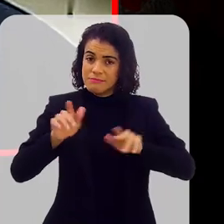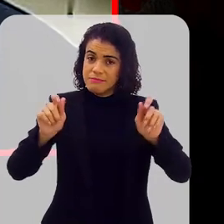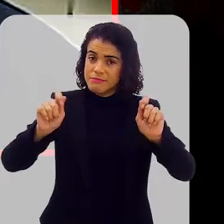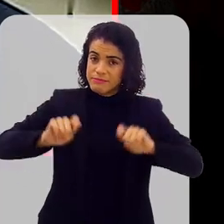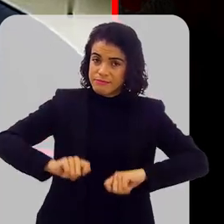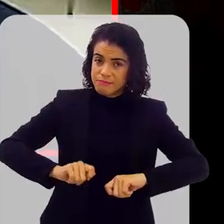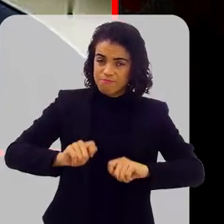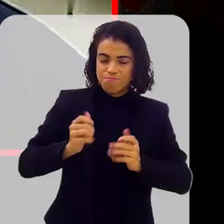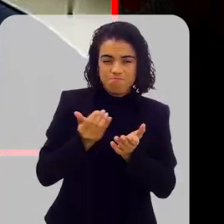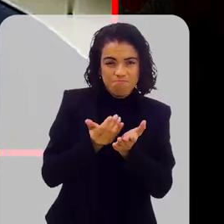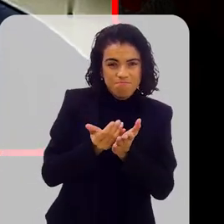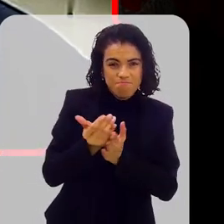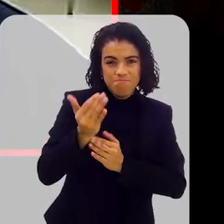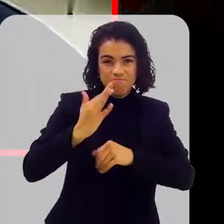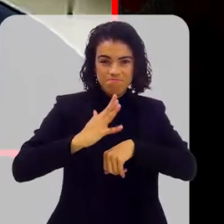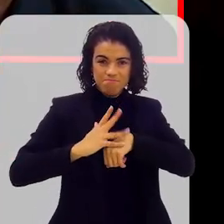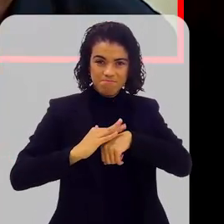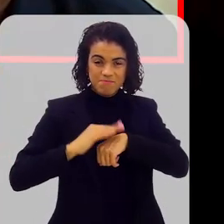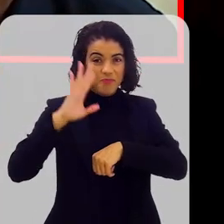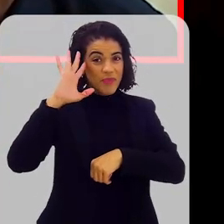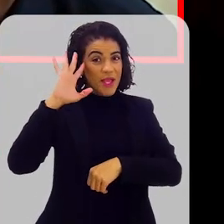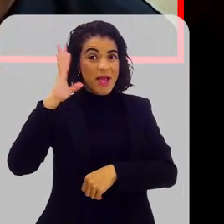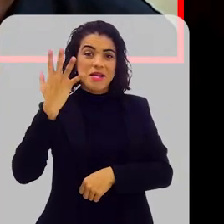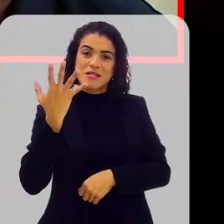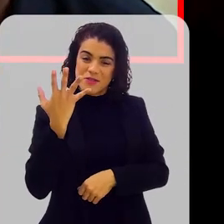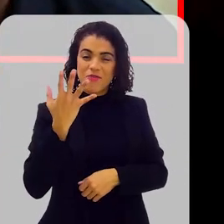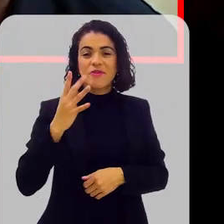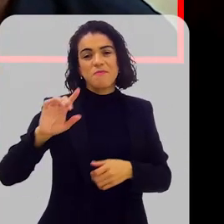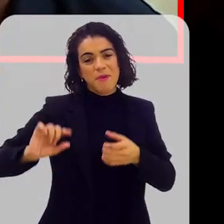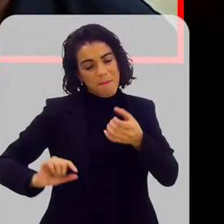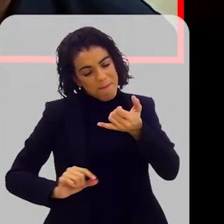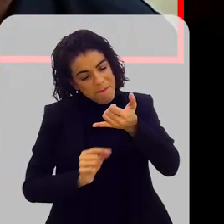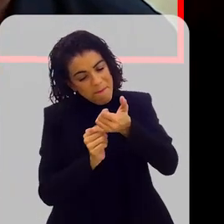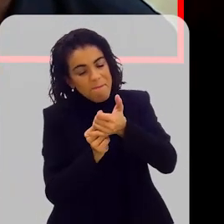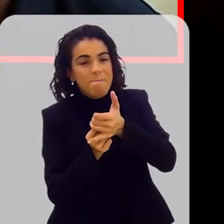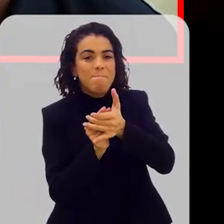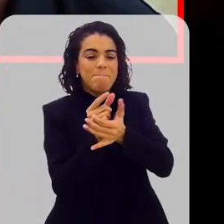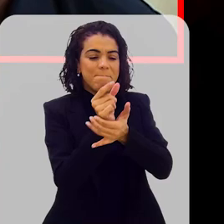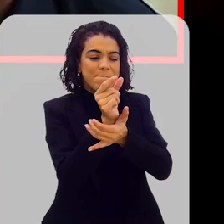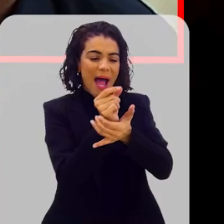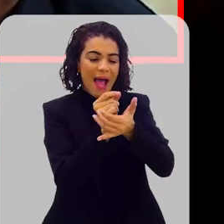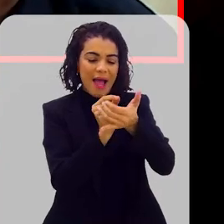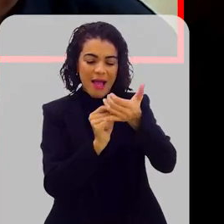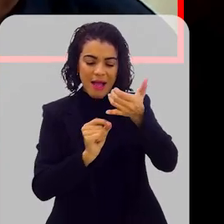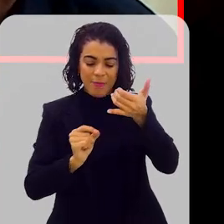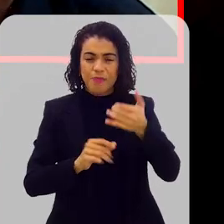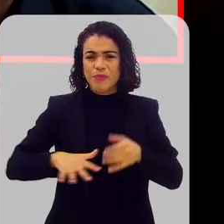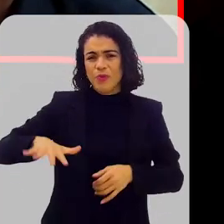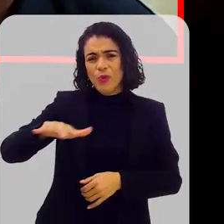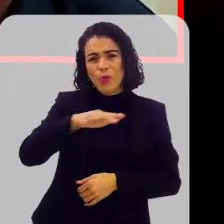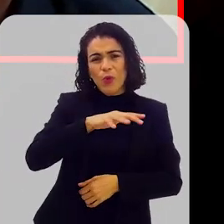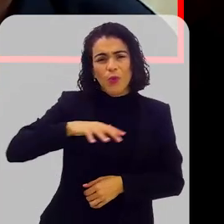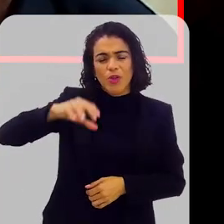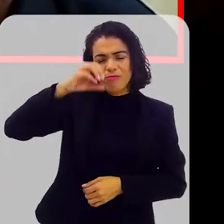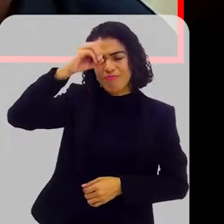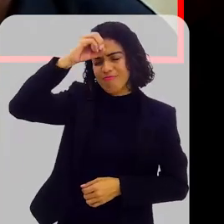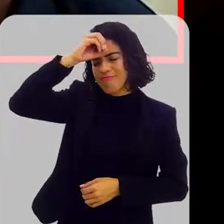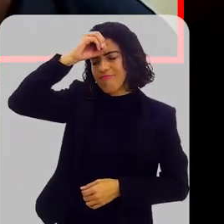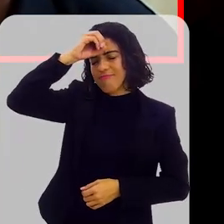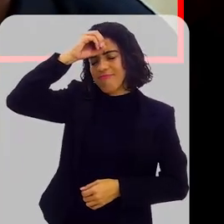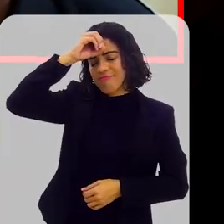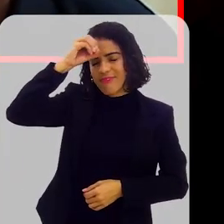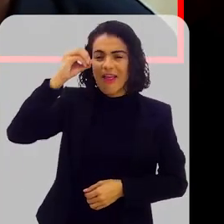Mas é possível, em casos iniciais, você até resolver o paciente pela colonoscopia. No mundo